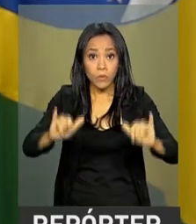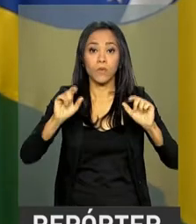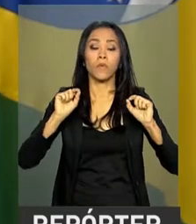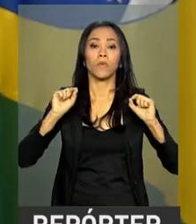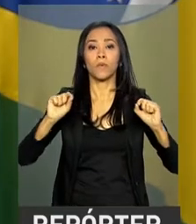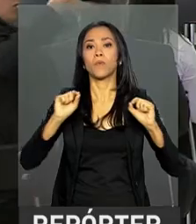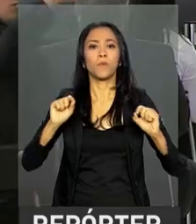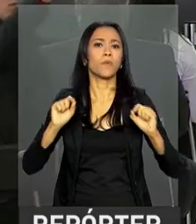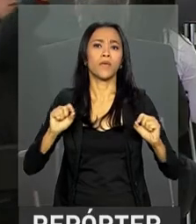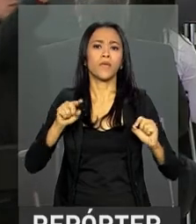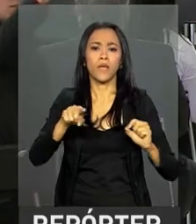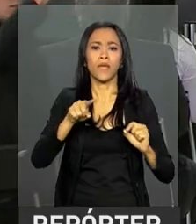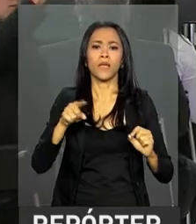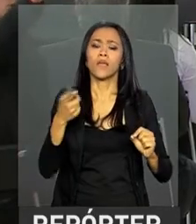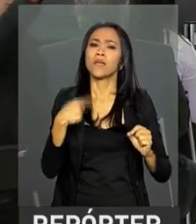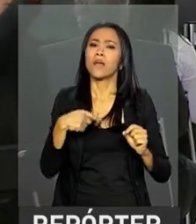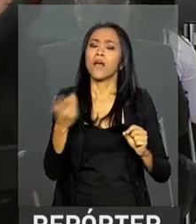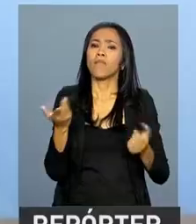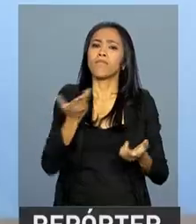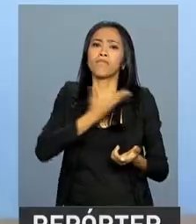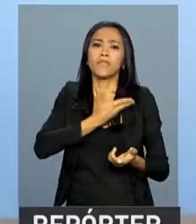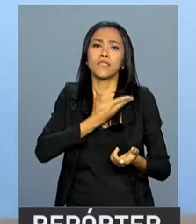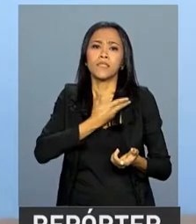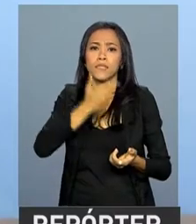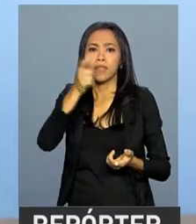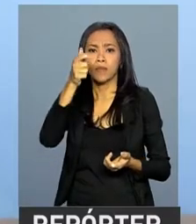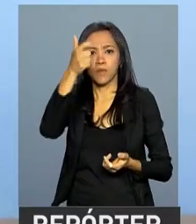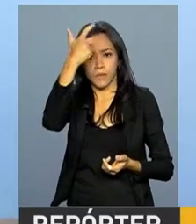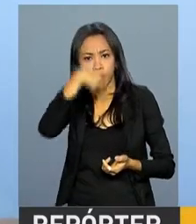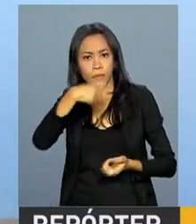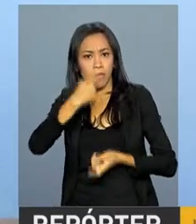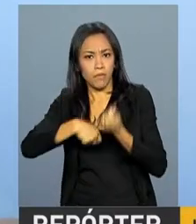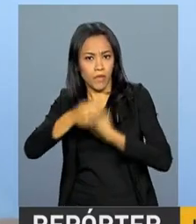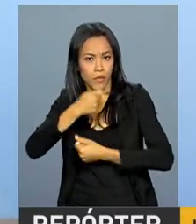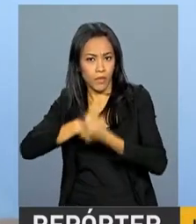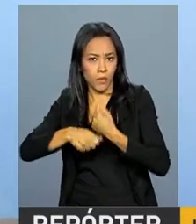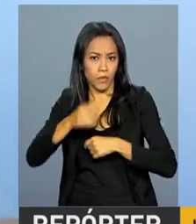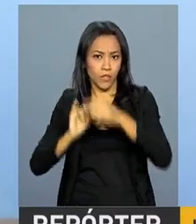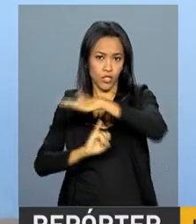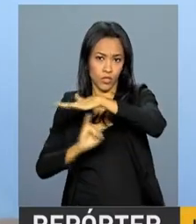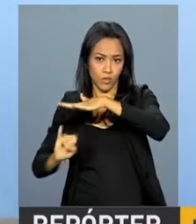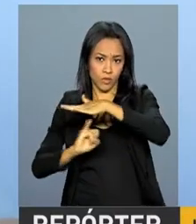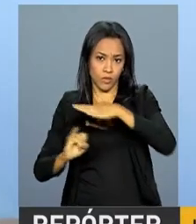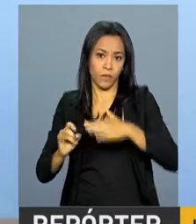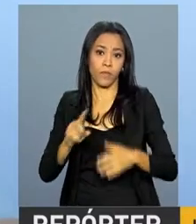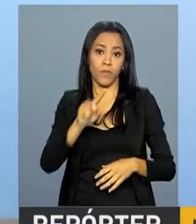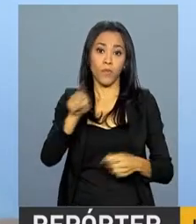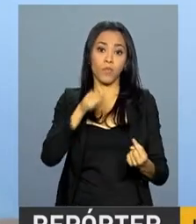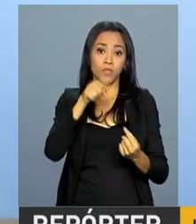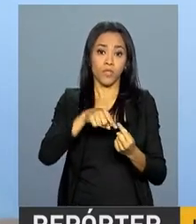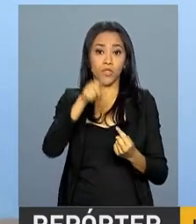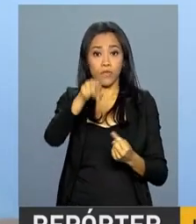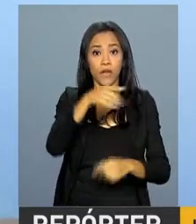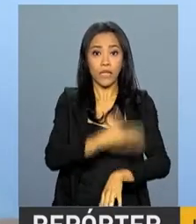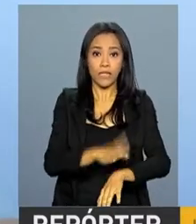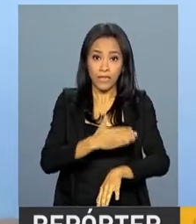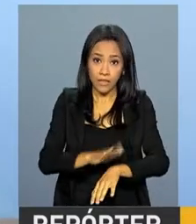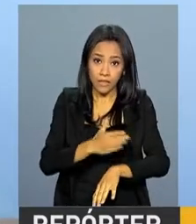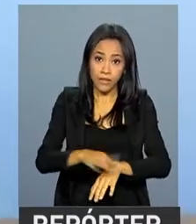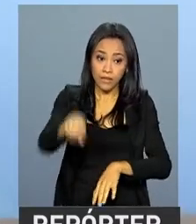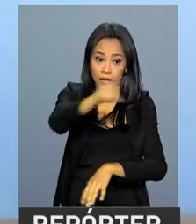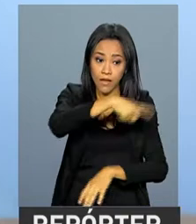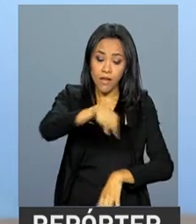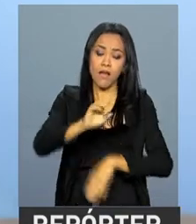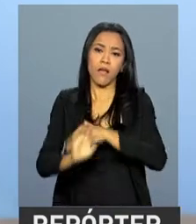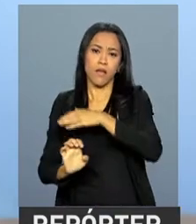instituição amiga do empreendedor a idéia é estimular a qualificação ea profissionalização de micro e pequenos